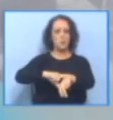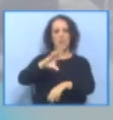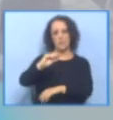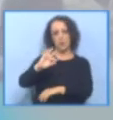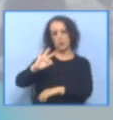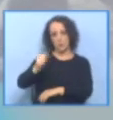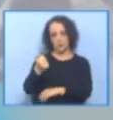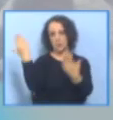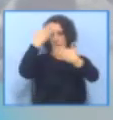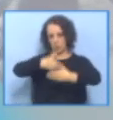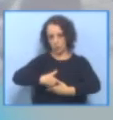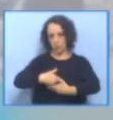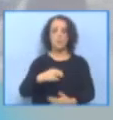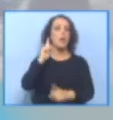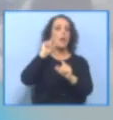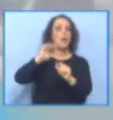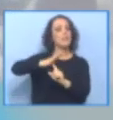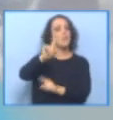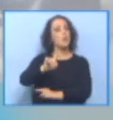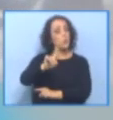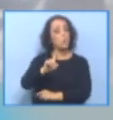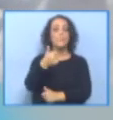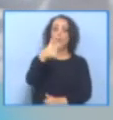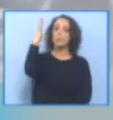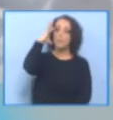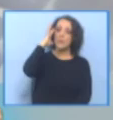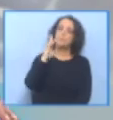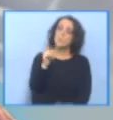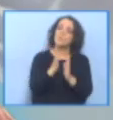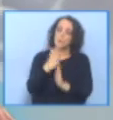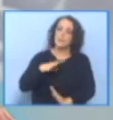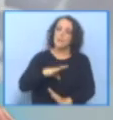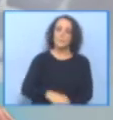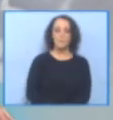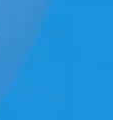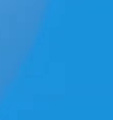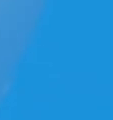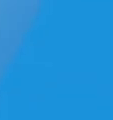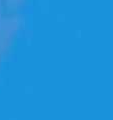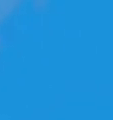22h45 na Antena 1. Tenha então uma muito boa tarde e até amanhã, se Deus quiser.